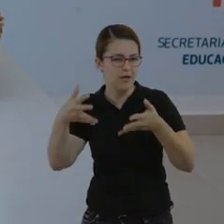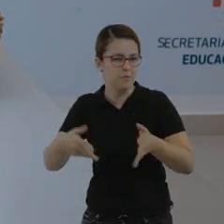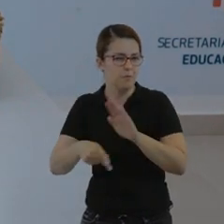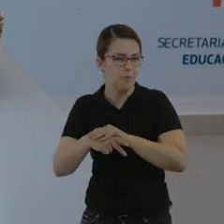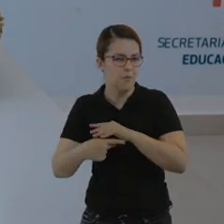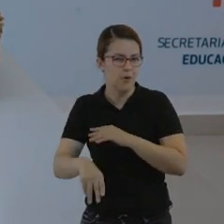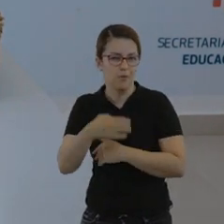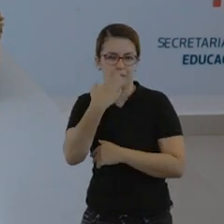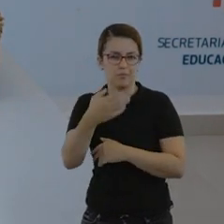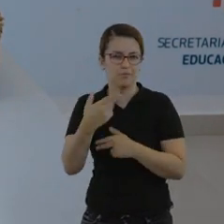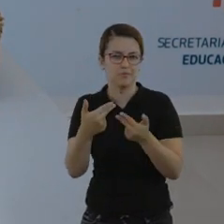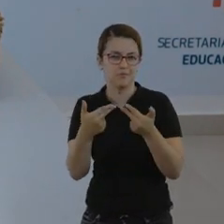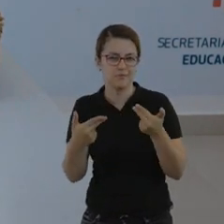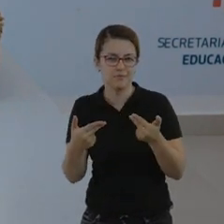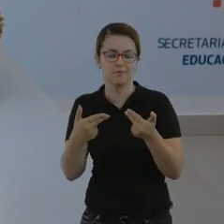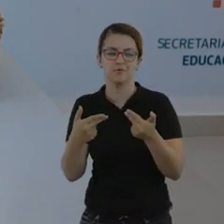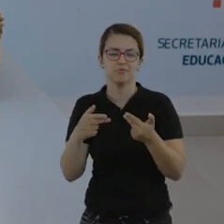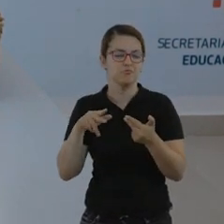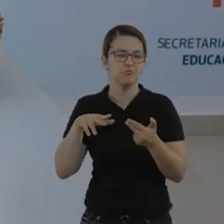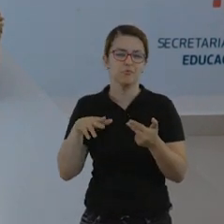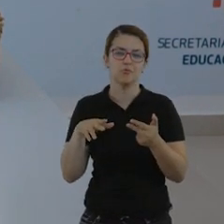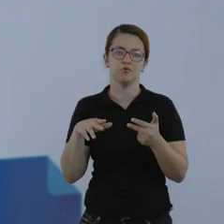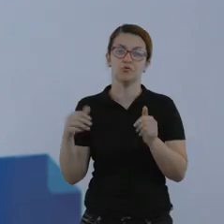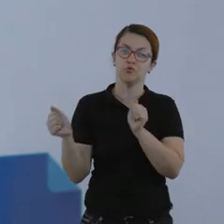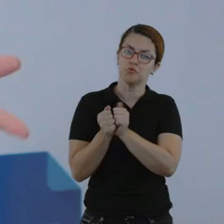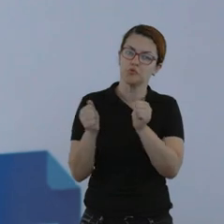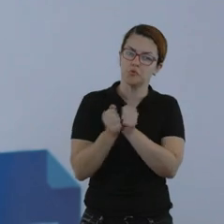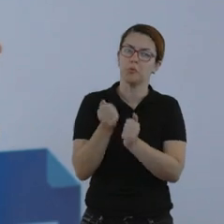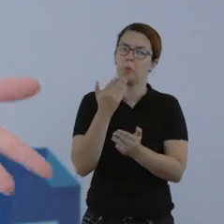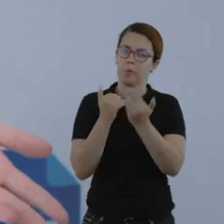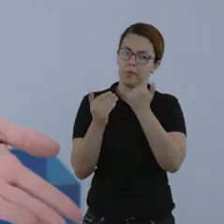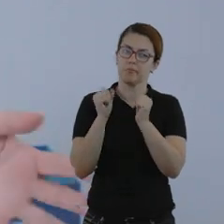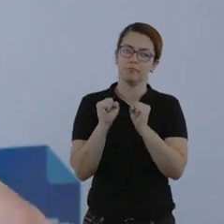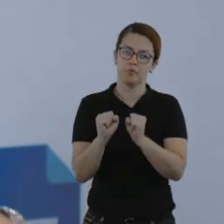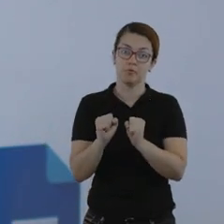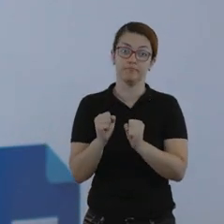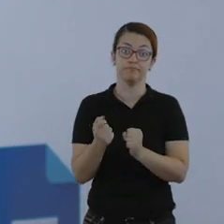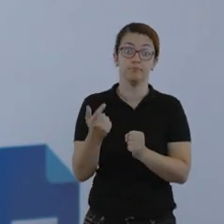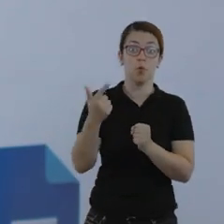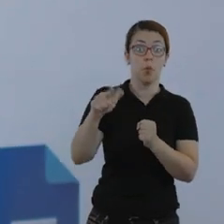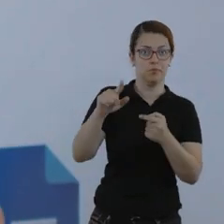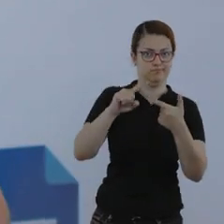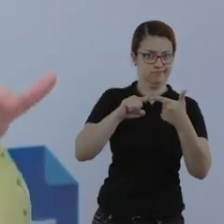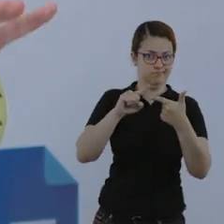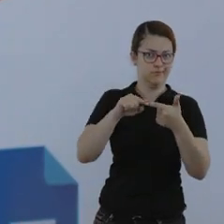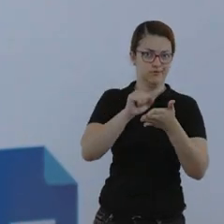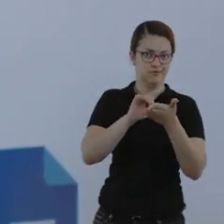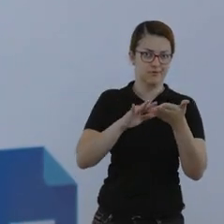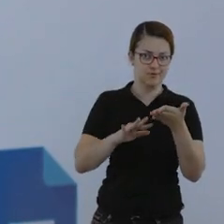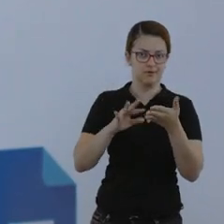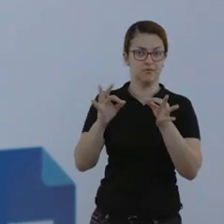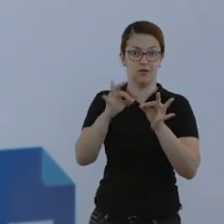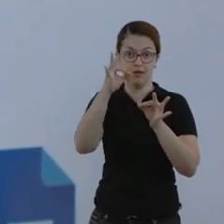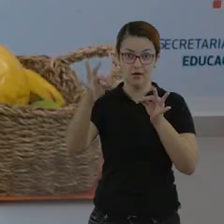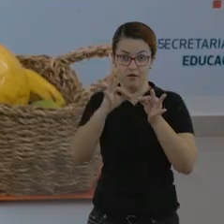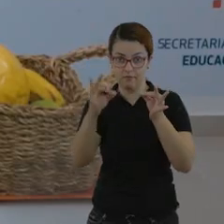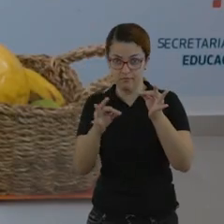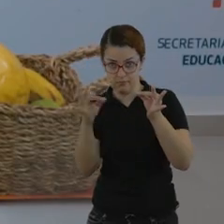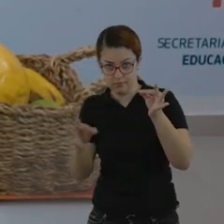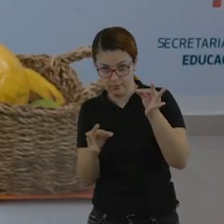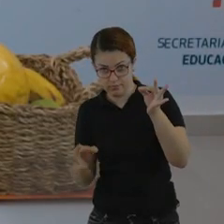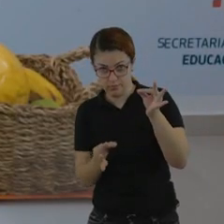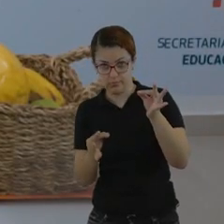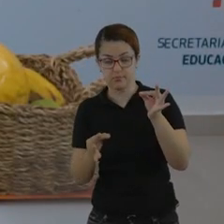para a família inteira e saboreia junto com todo mundo. A segunda atividade que eu trouxe é o alinhavo. Então aqui